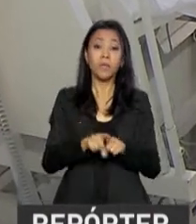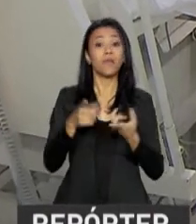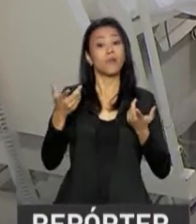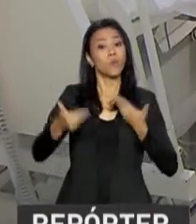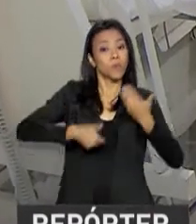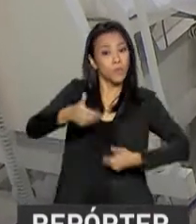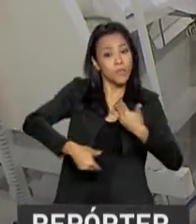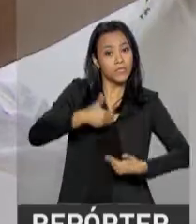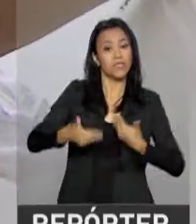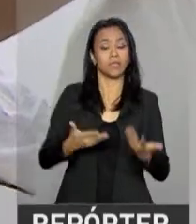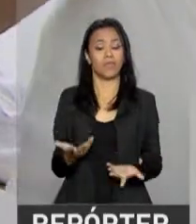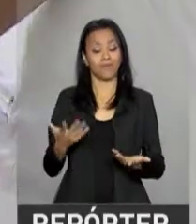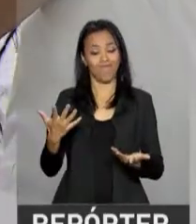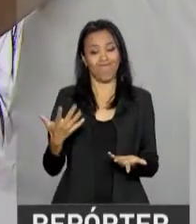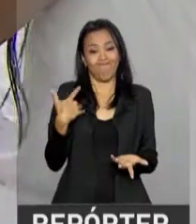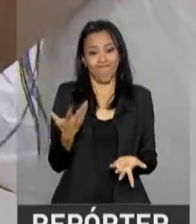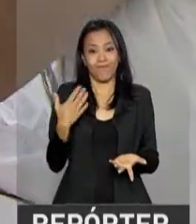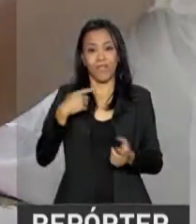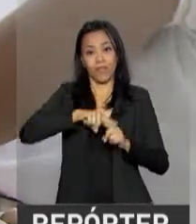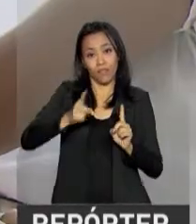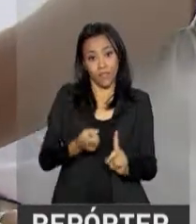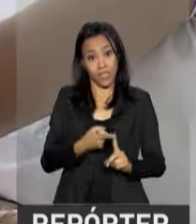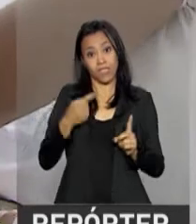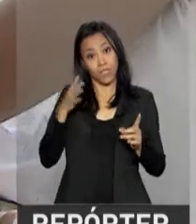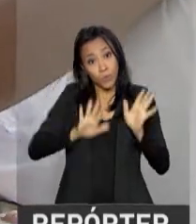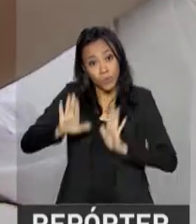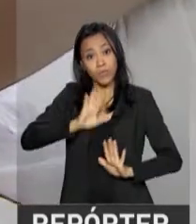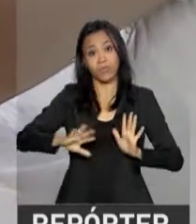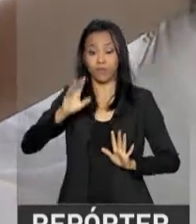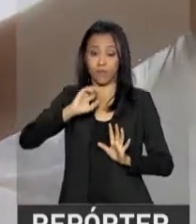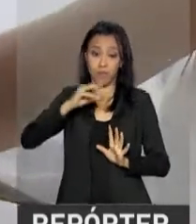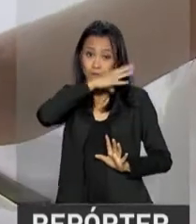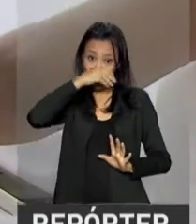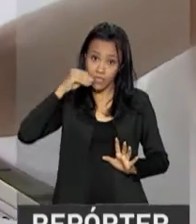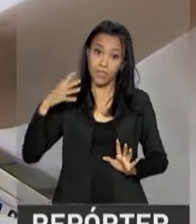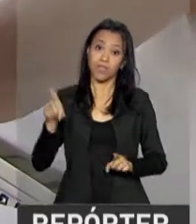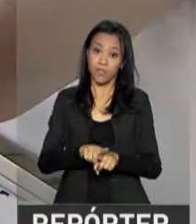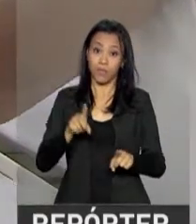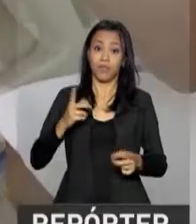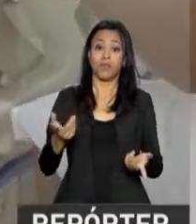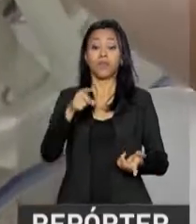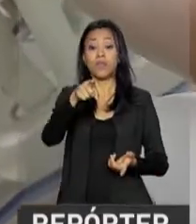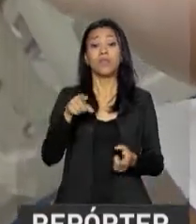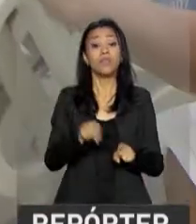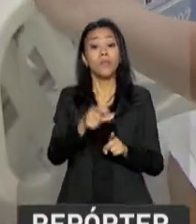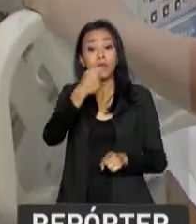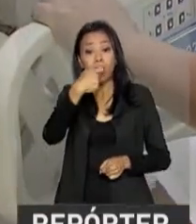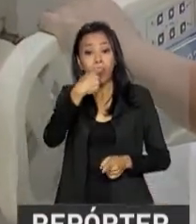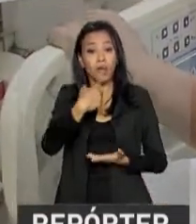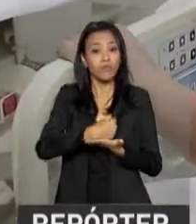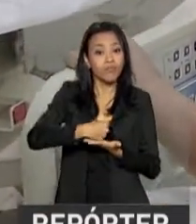na adolescência aumento da oferta do diu de cobre um dos métodos contraceptivos mais seguros na atenção básica